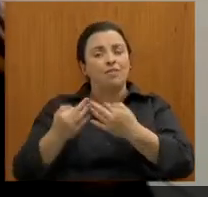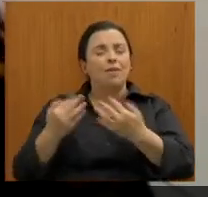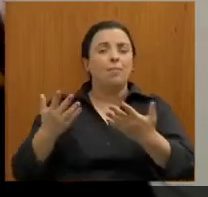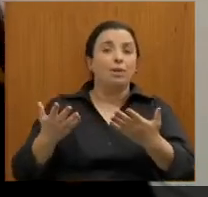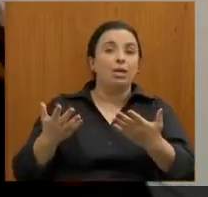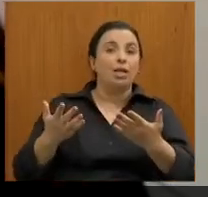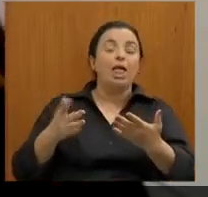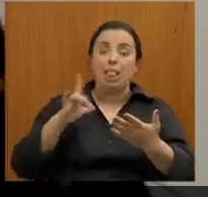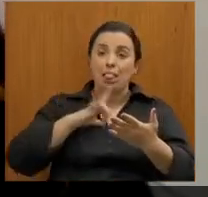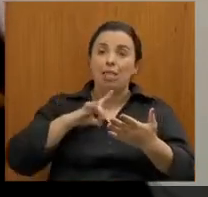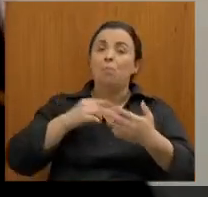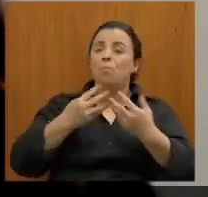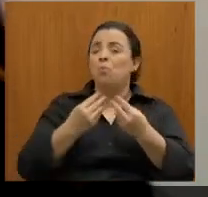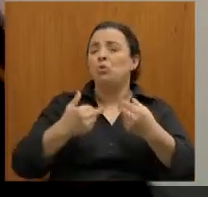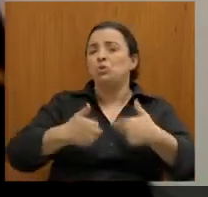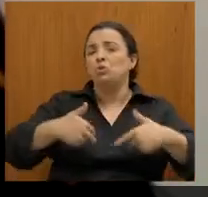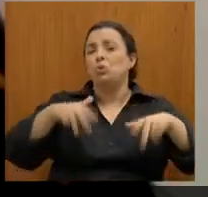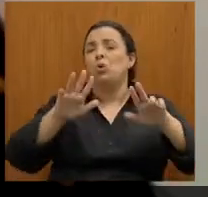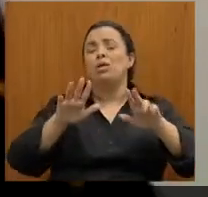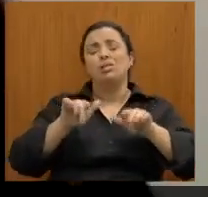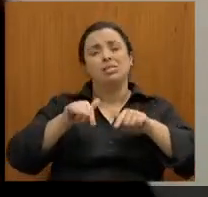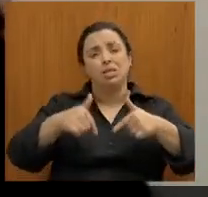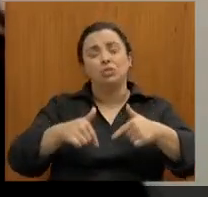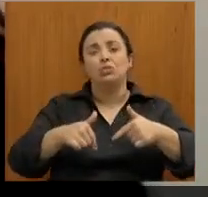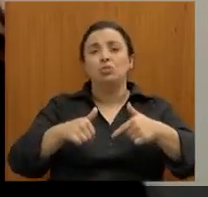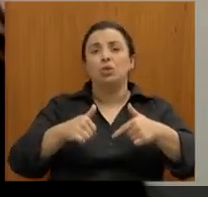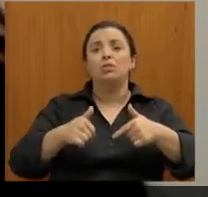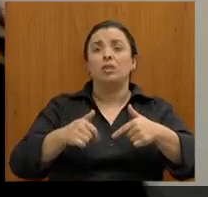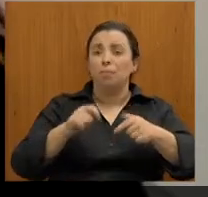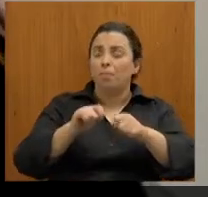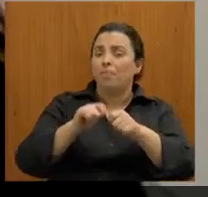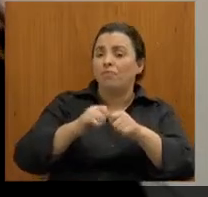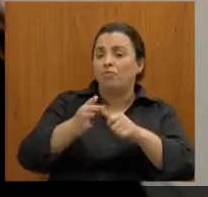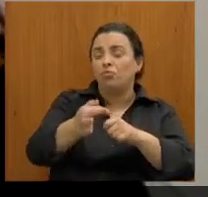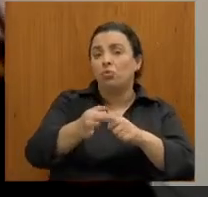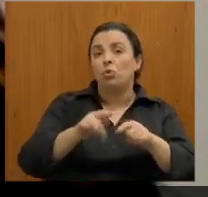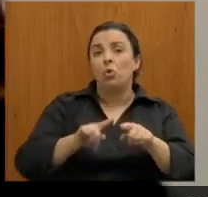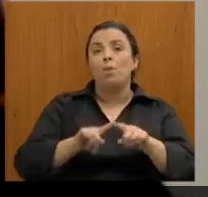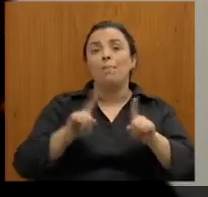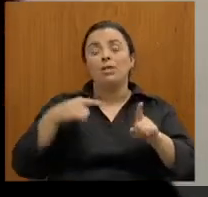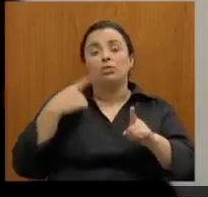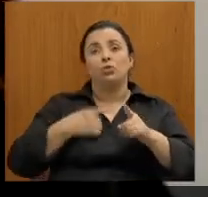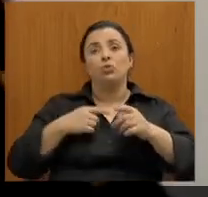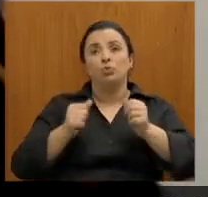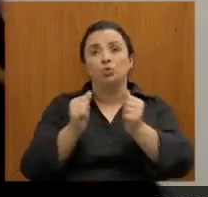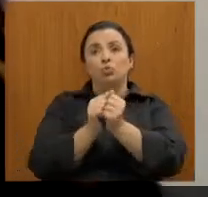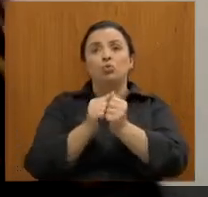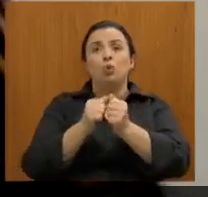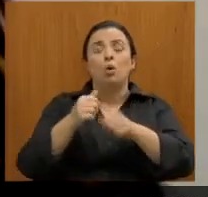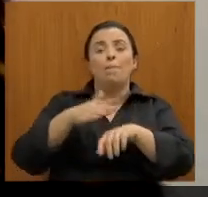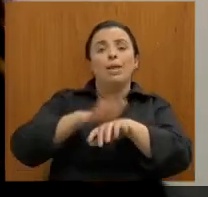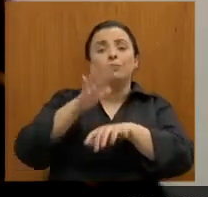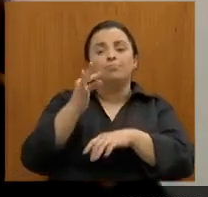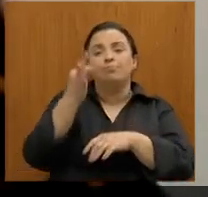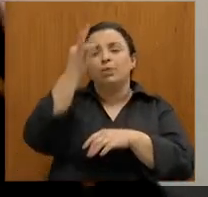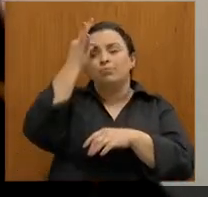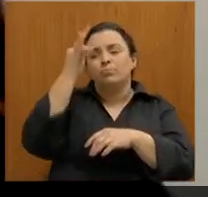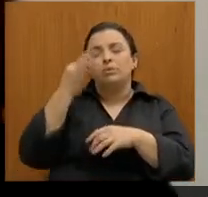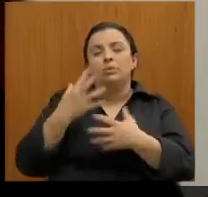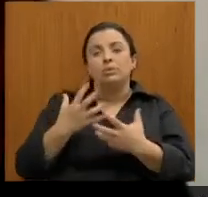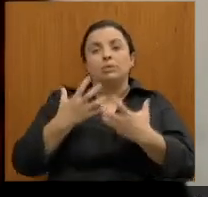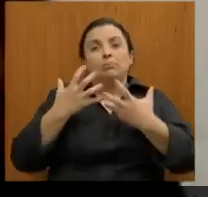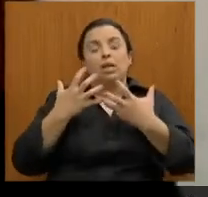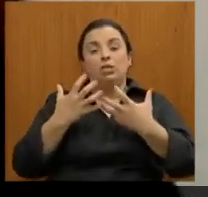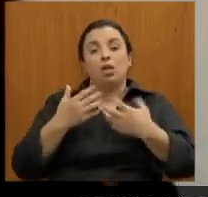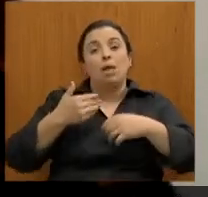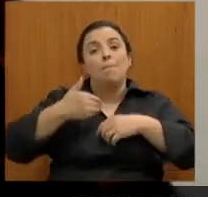é caminhar junto agora então com muito mais Piração e com muito mais número muito maior